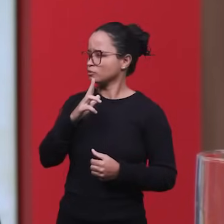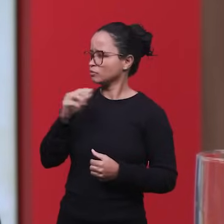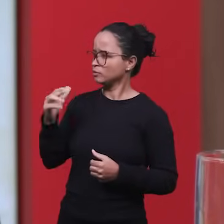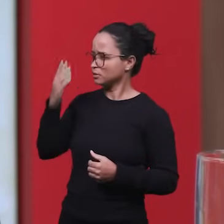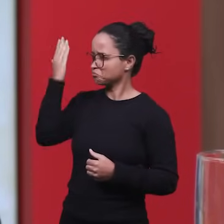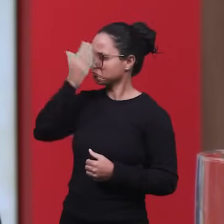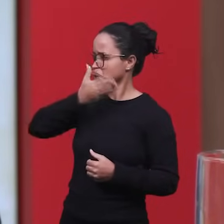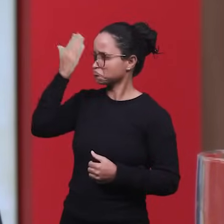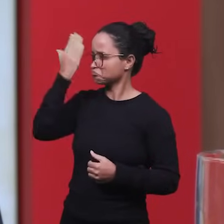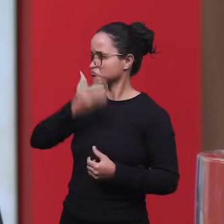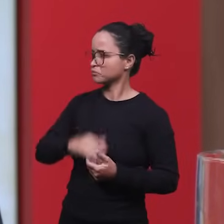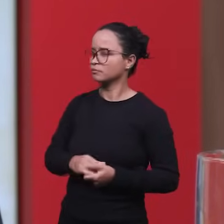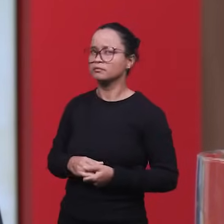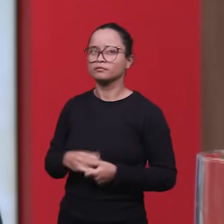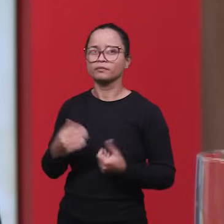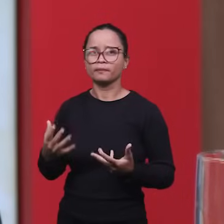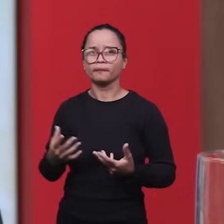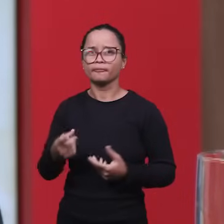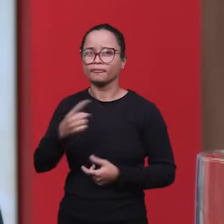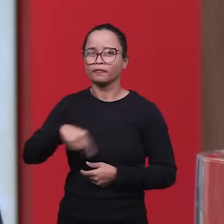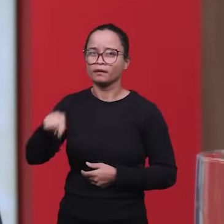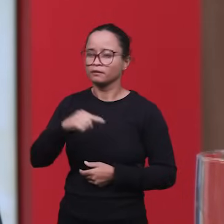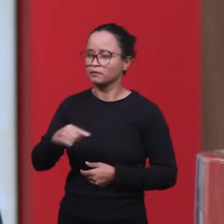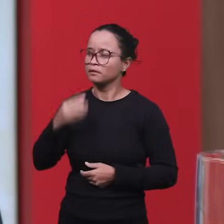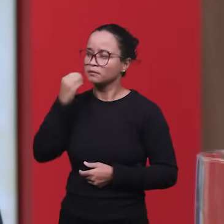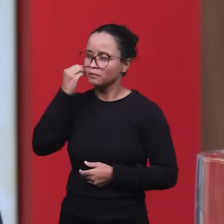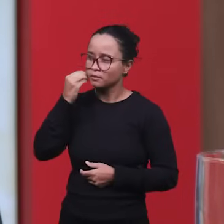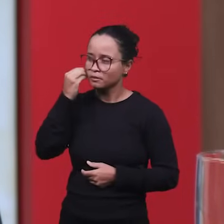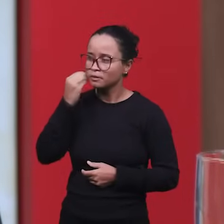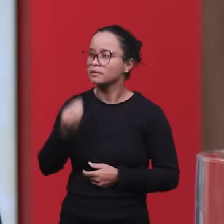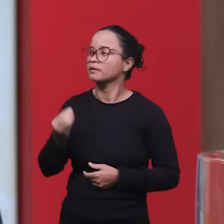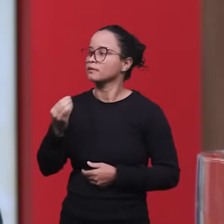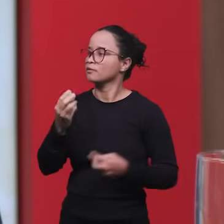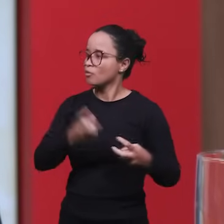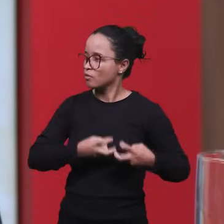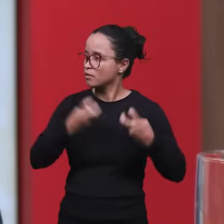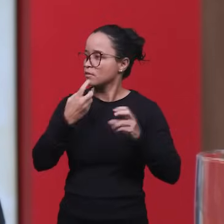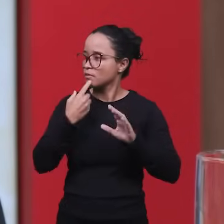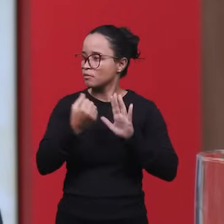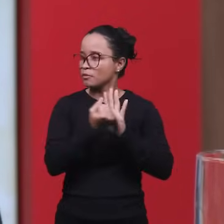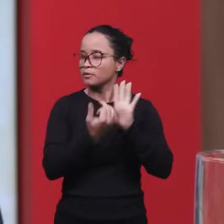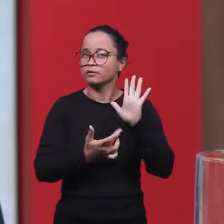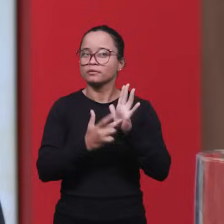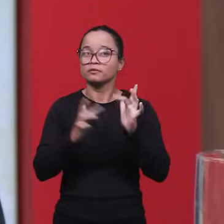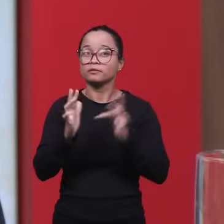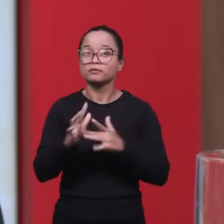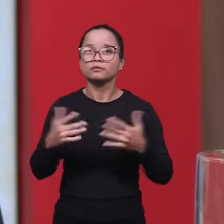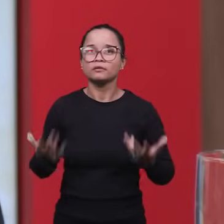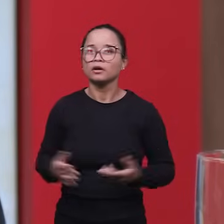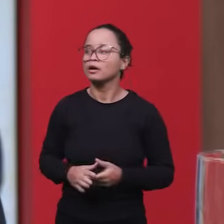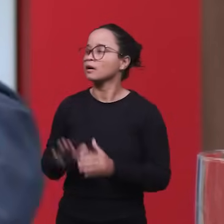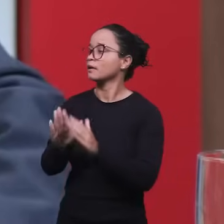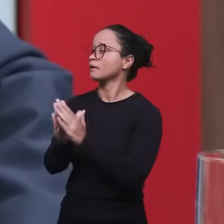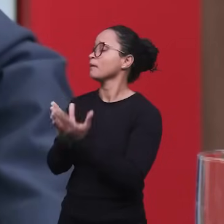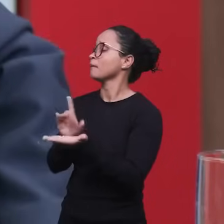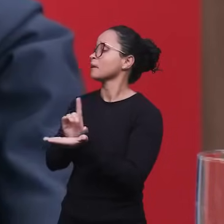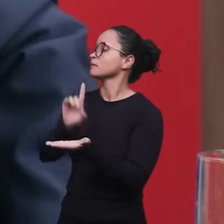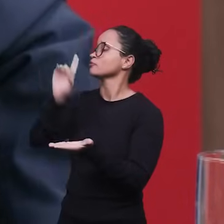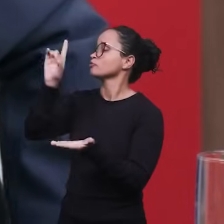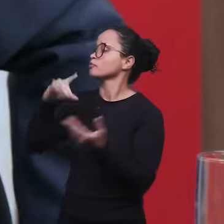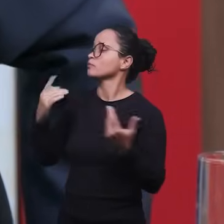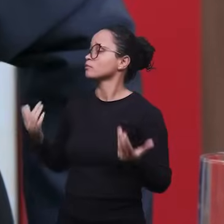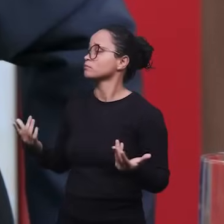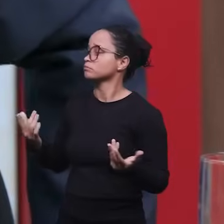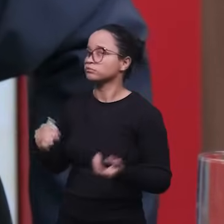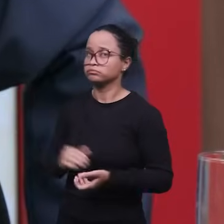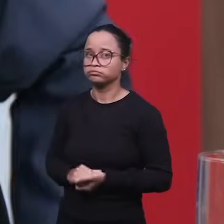eles. Não, nós temos experiência com o sangue de Jesus. Tá. Aí um outro pergunta assim, e a palavra?